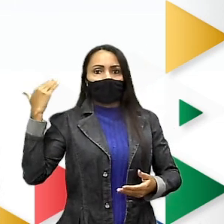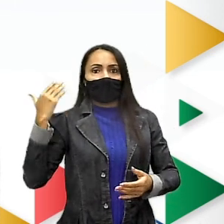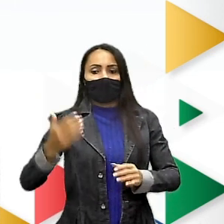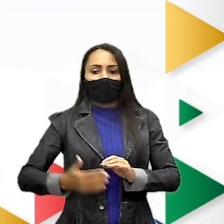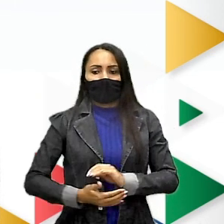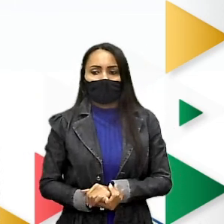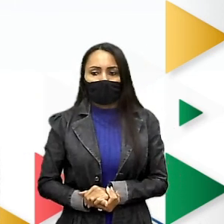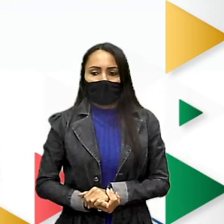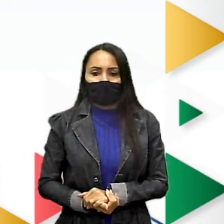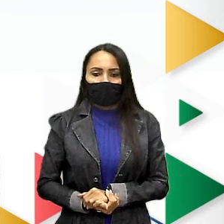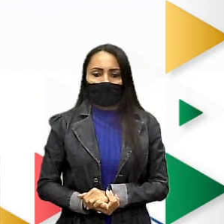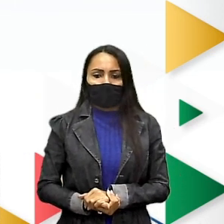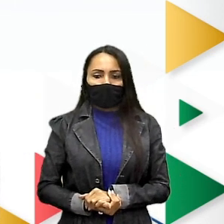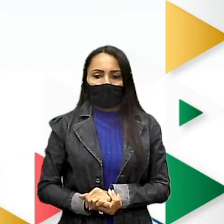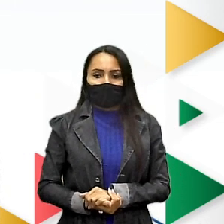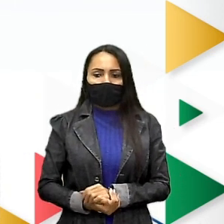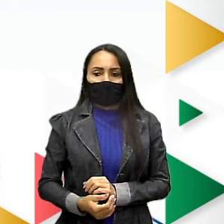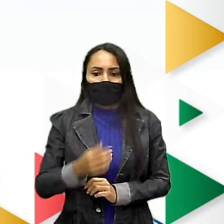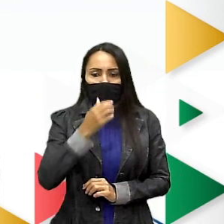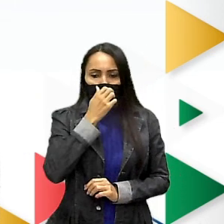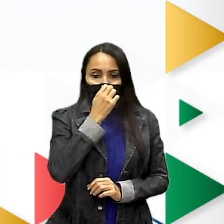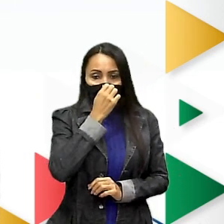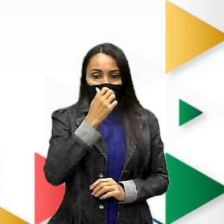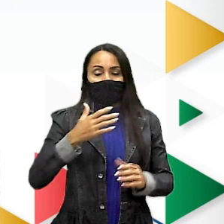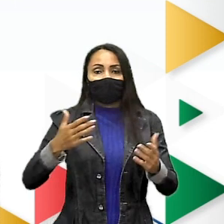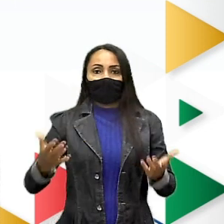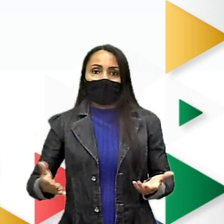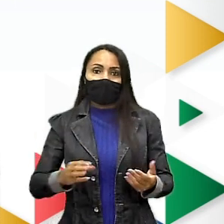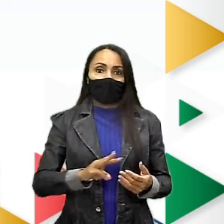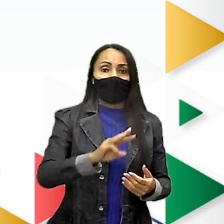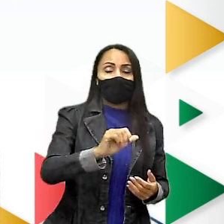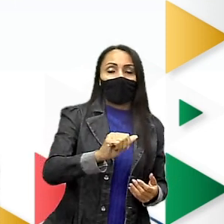Então a potência, ela é dada em watts, tá? E